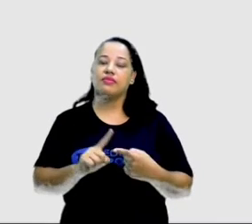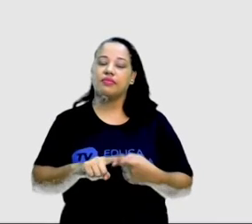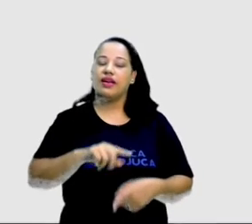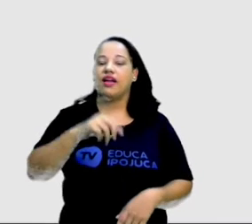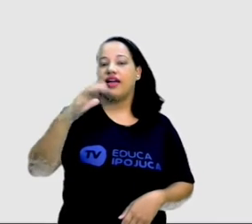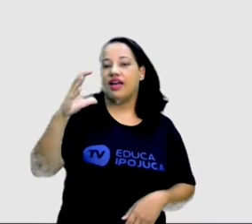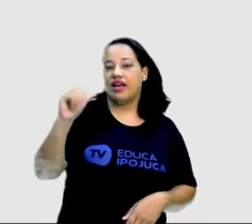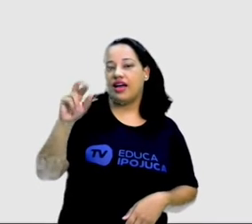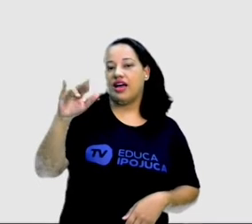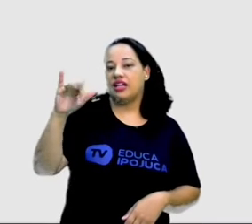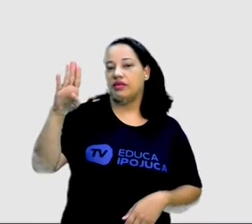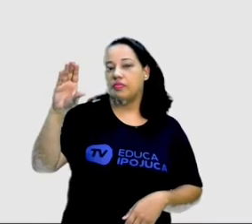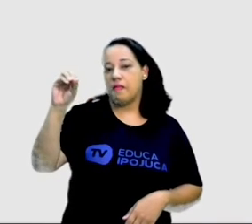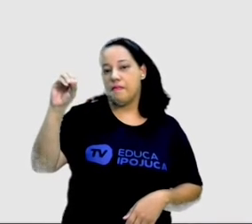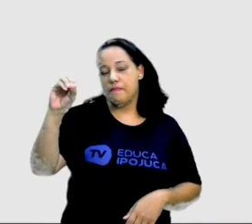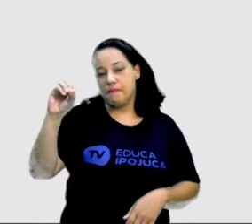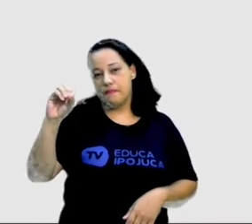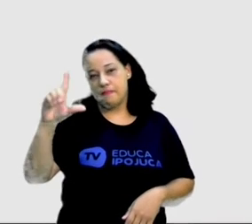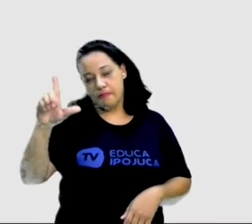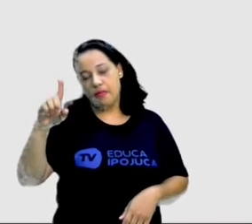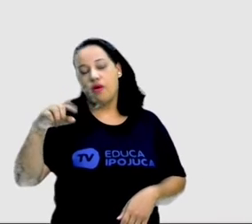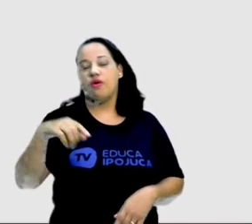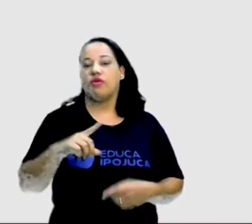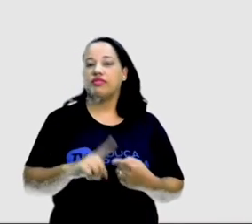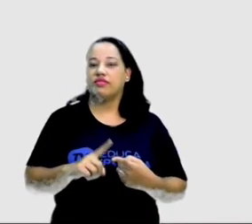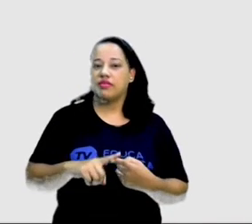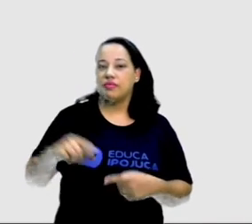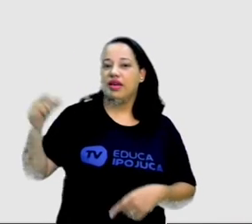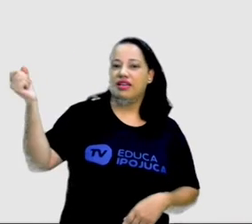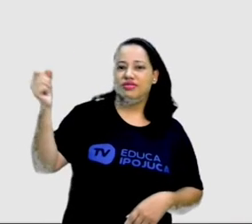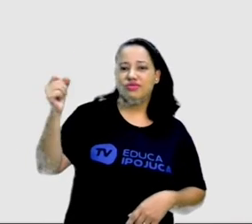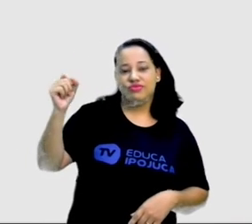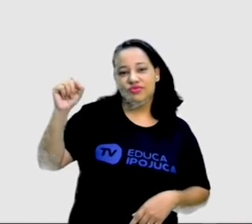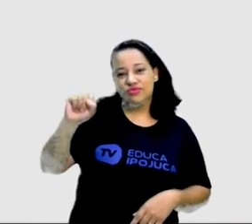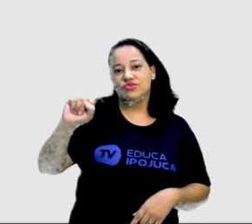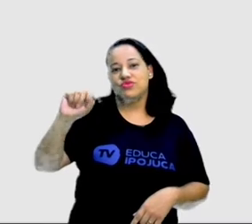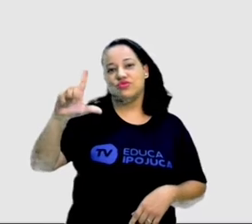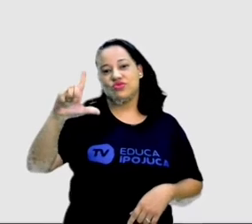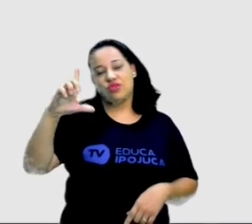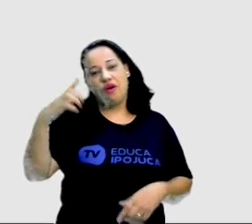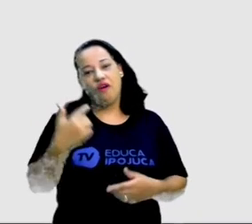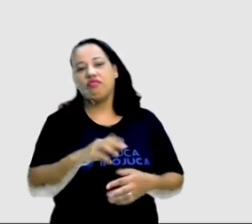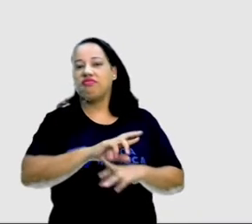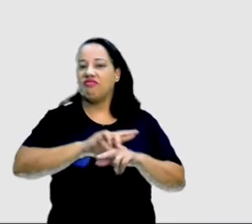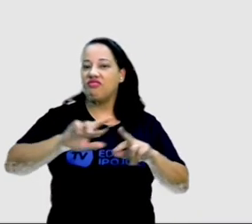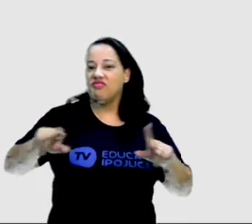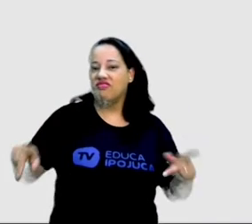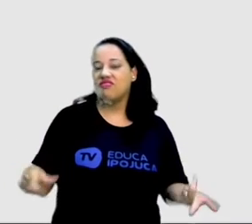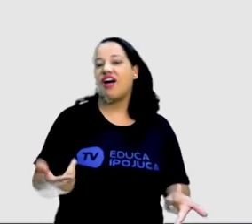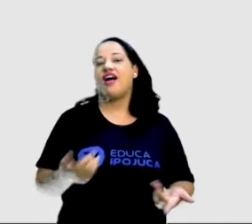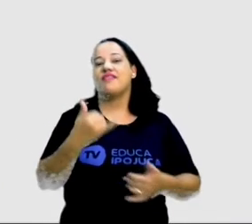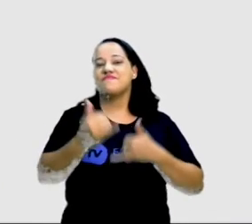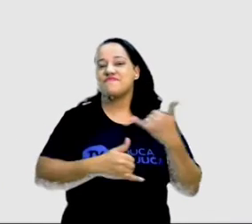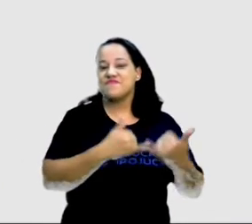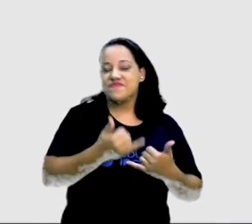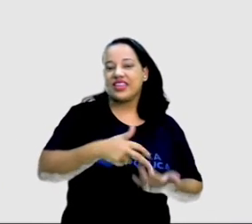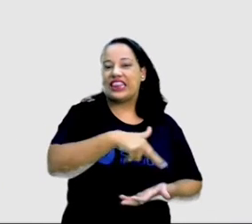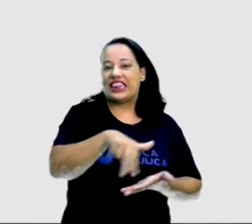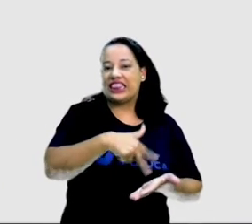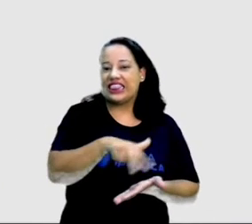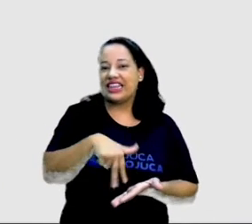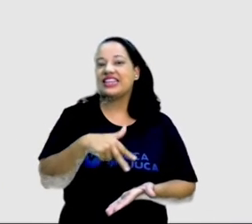carimbó, sol, desfeiteira e outras tantas folias populares